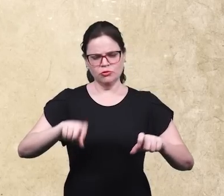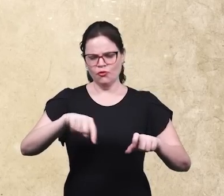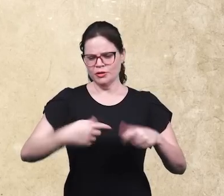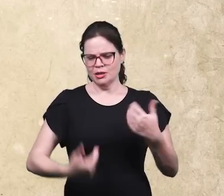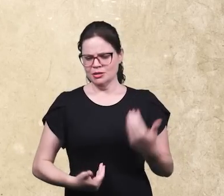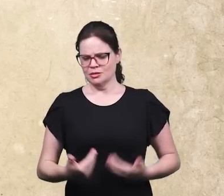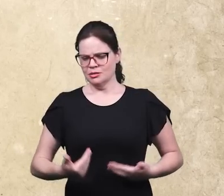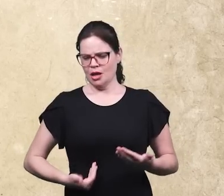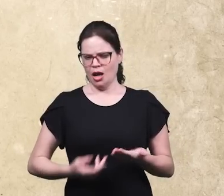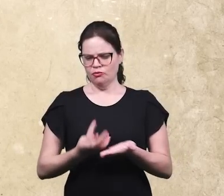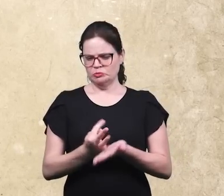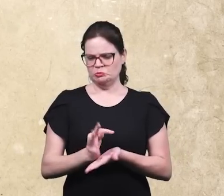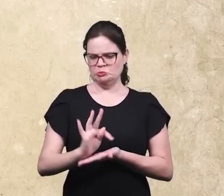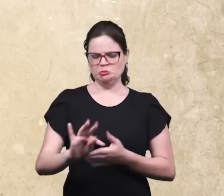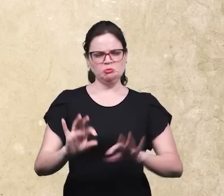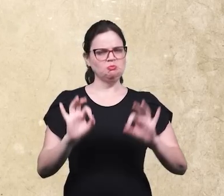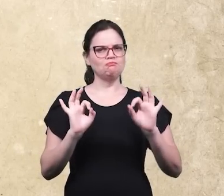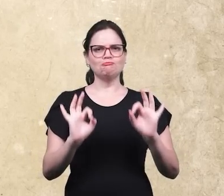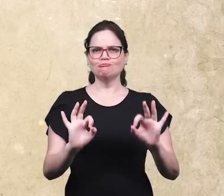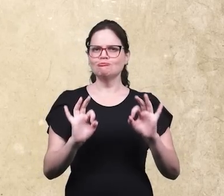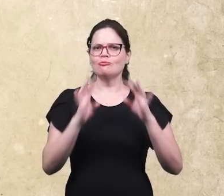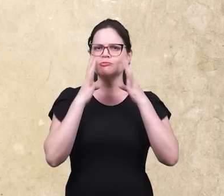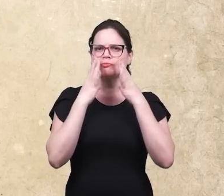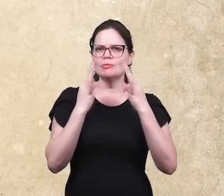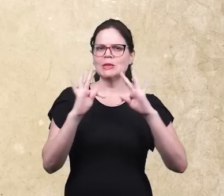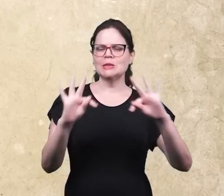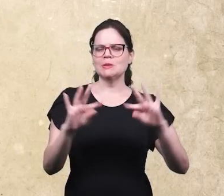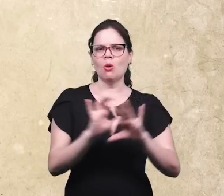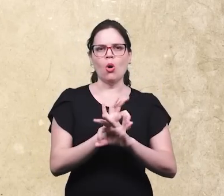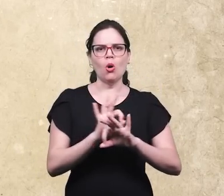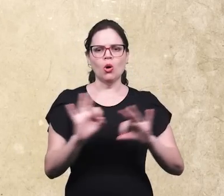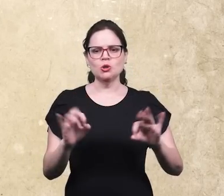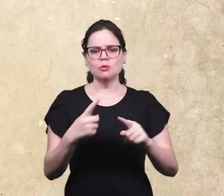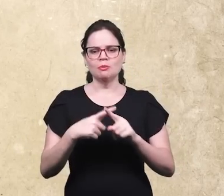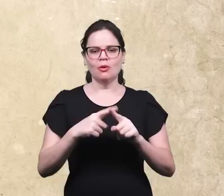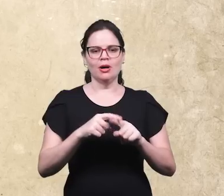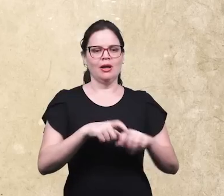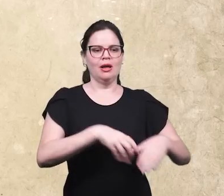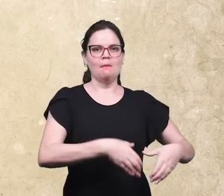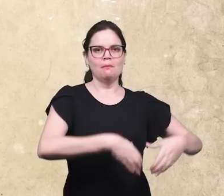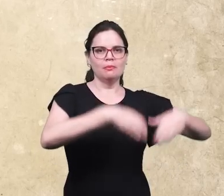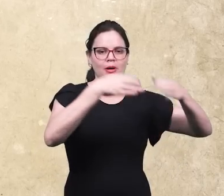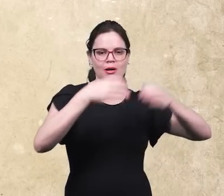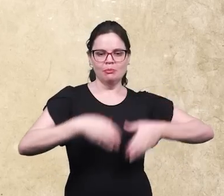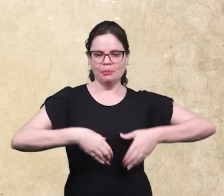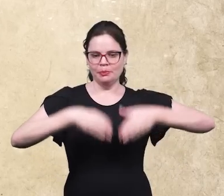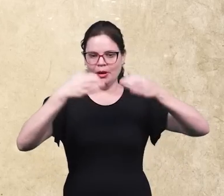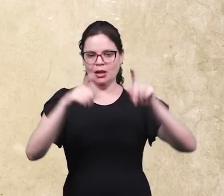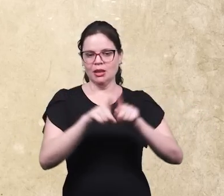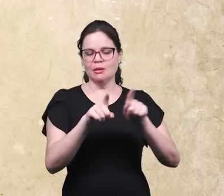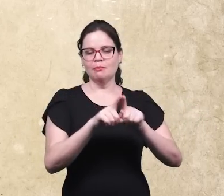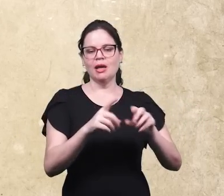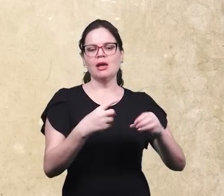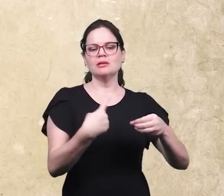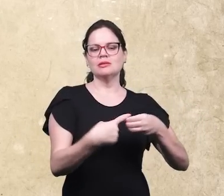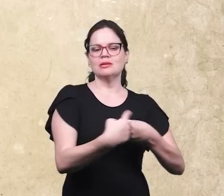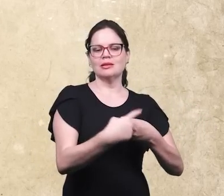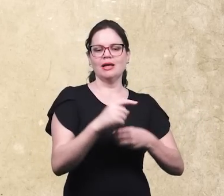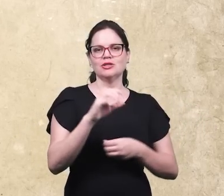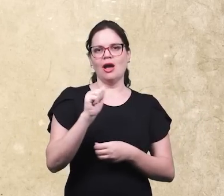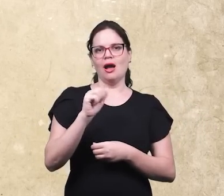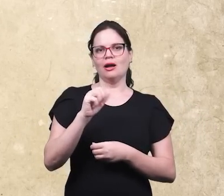exemplo para todos os fiéis na Macedônia e na Acaia, porque por